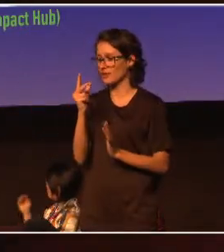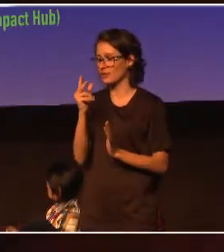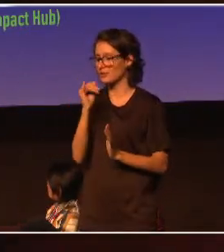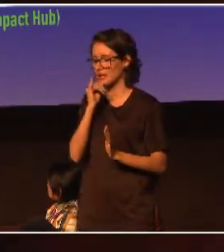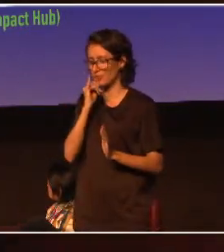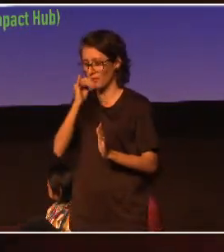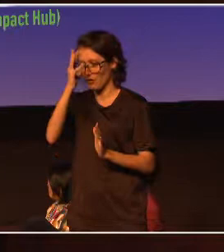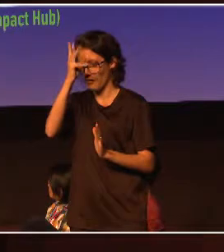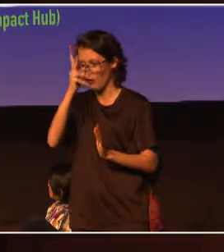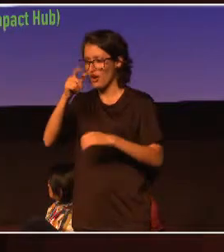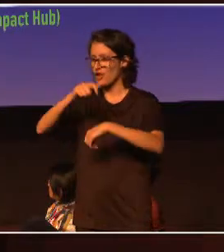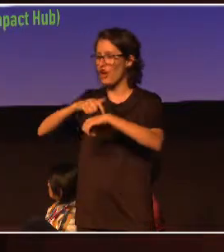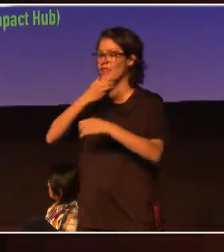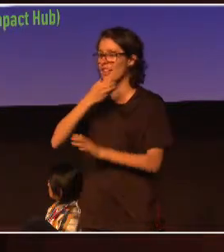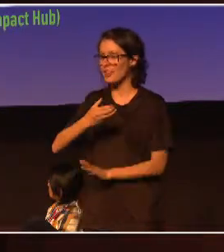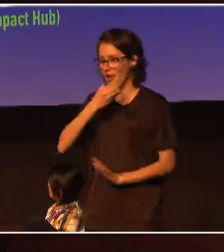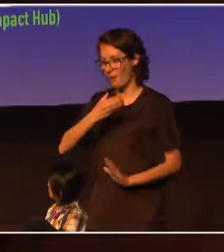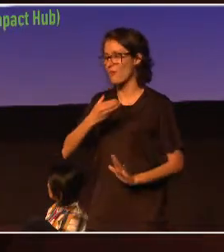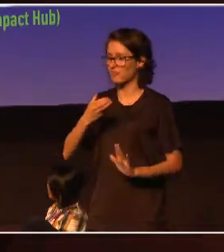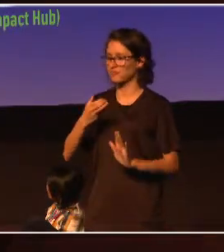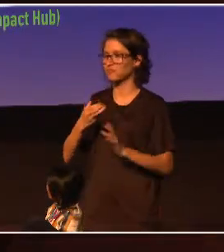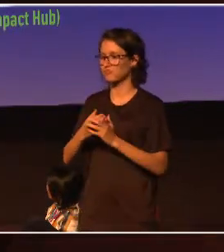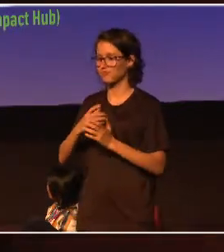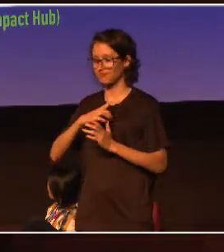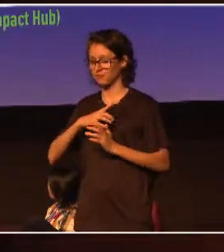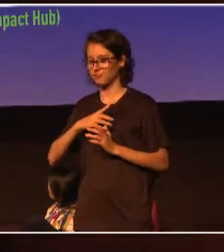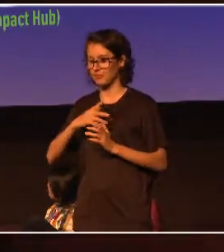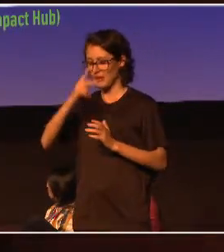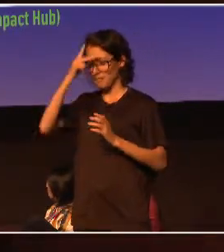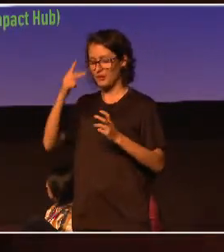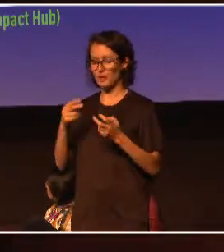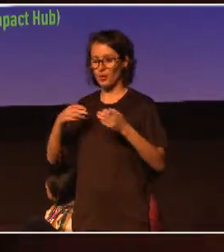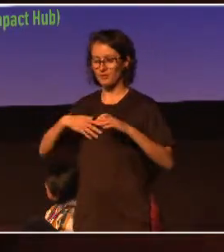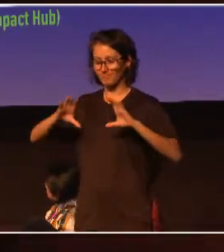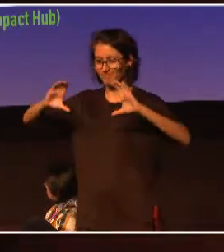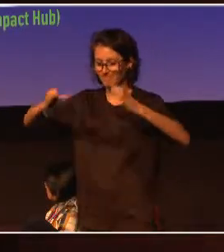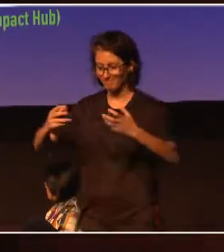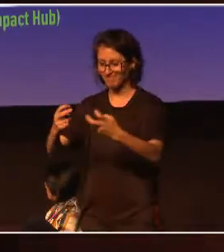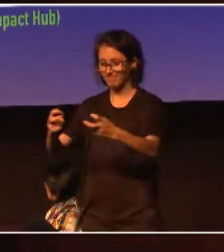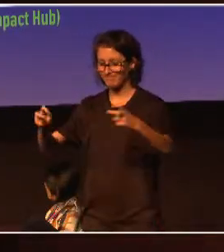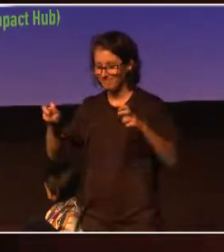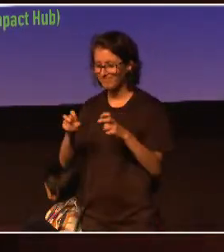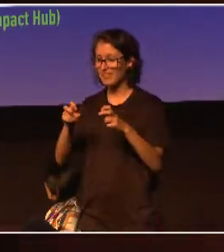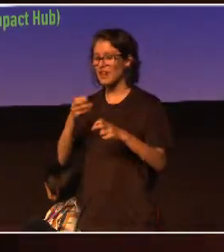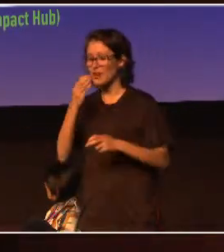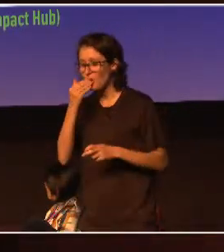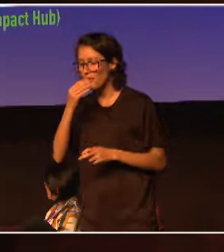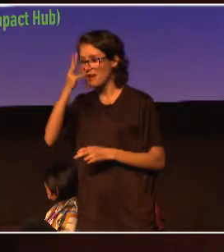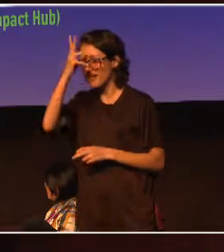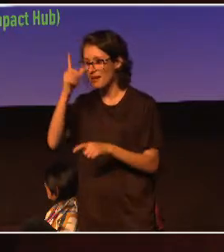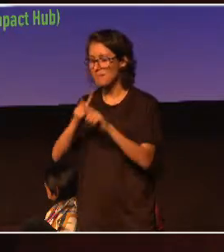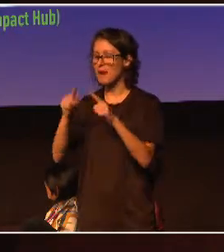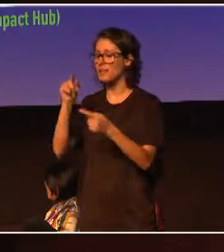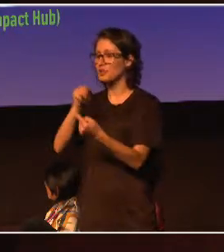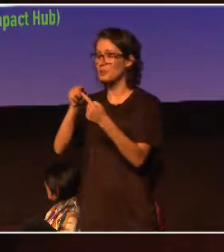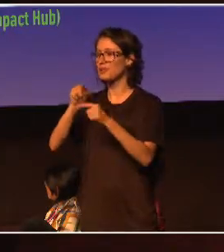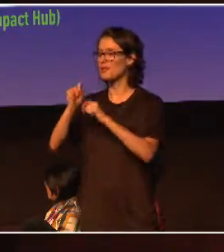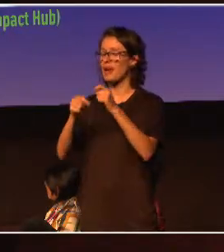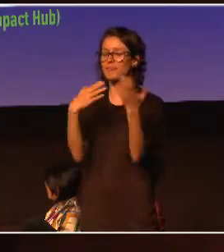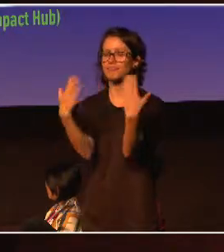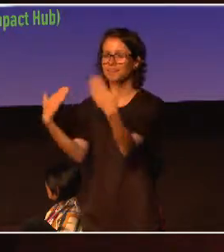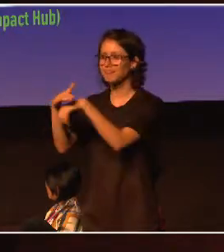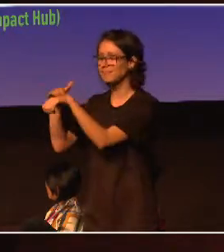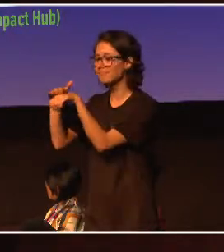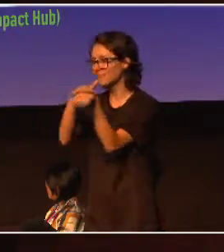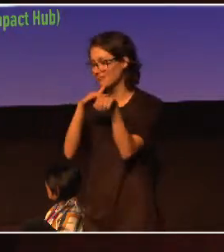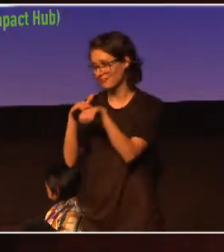falar que é o peru da ceia de Natal. A galera se junta para comer o peru, mas o que importa são as conversas ao redor da mesa. E um aprendizado que eu